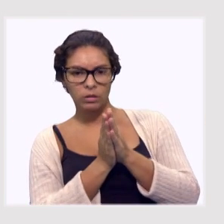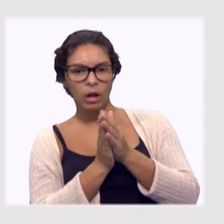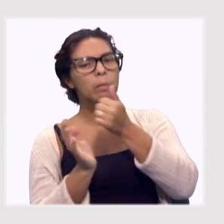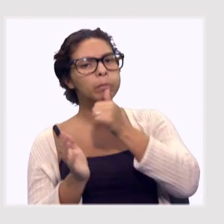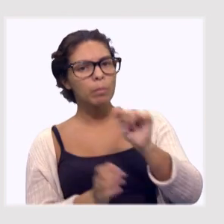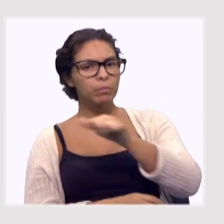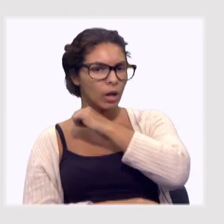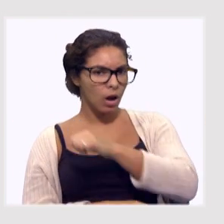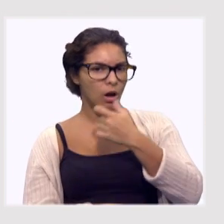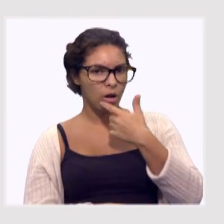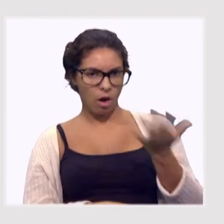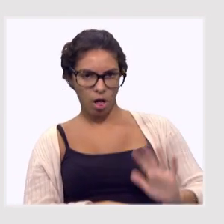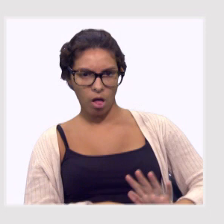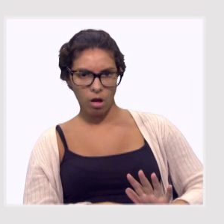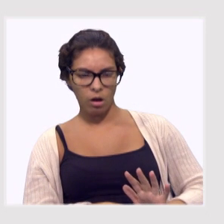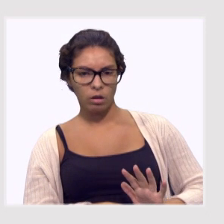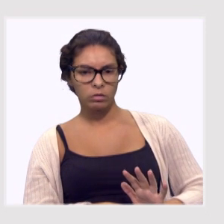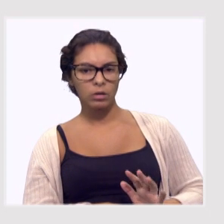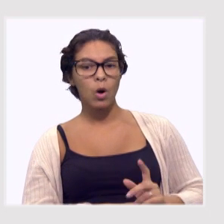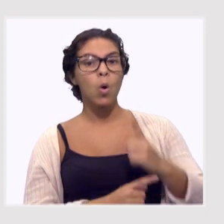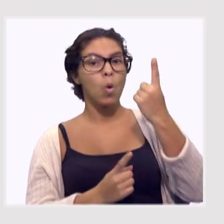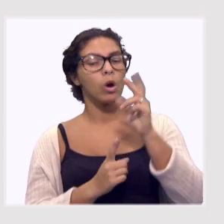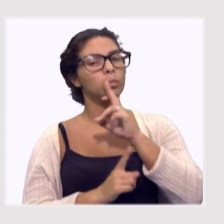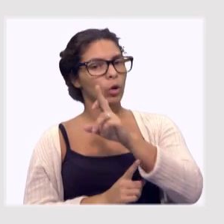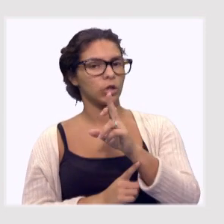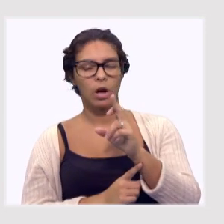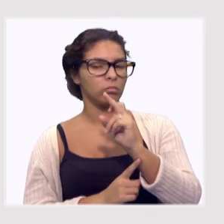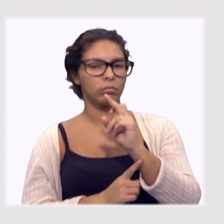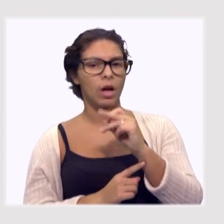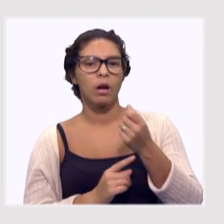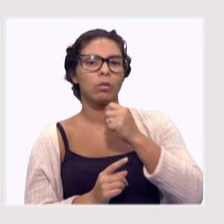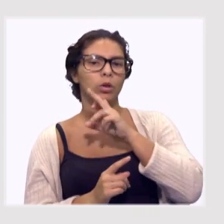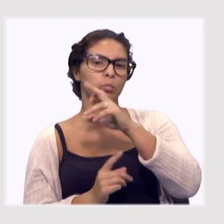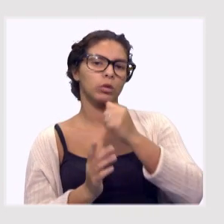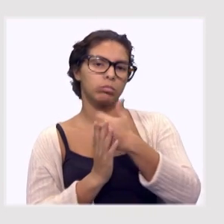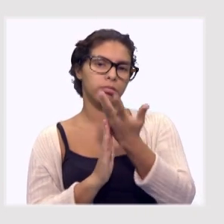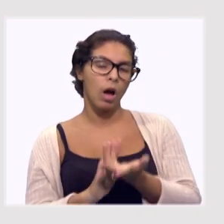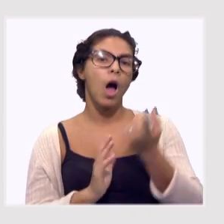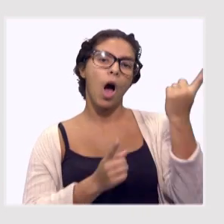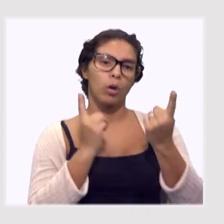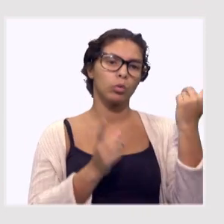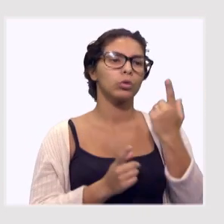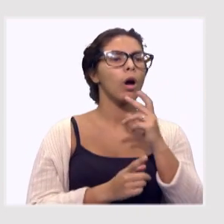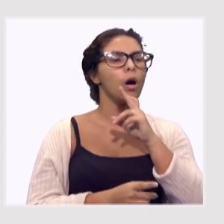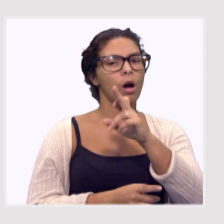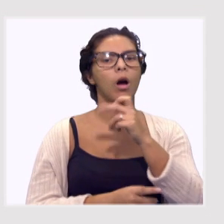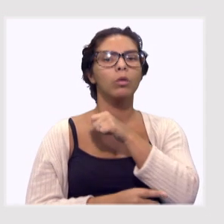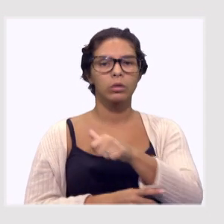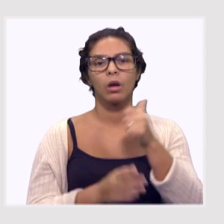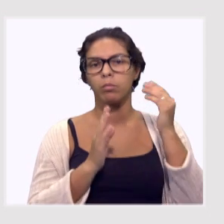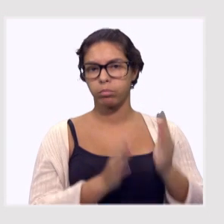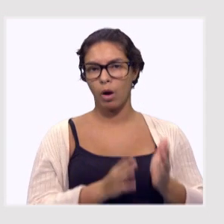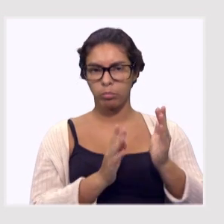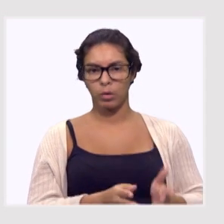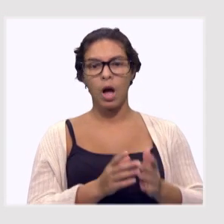para aquilo que quiser, sem autorização? Para isso, não há só uma resposta. Há situações em que não é preciso autorização,